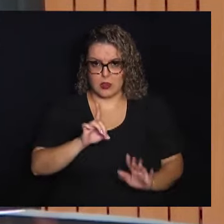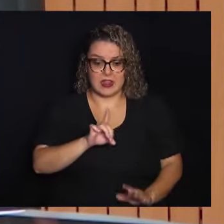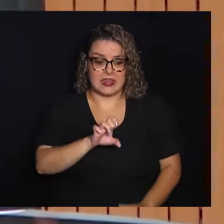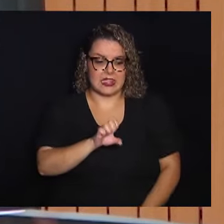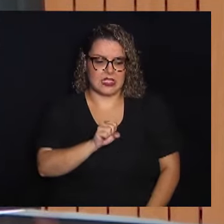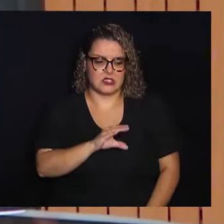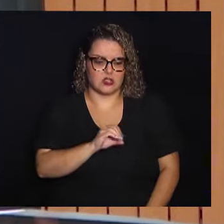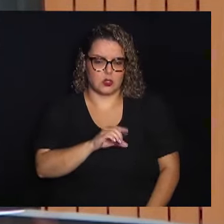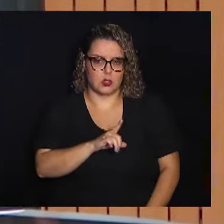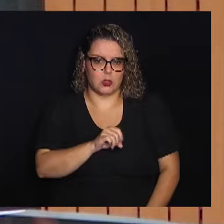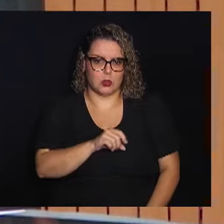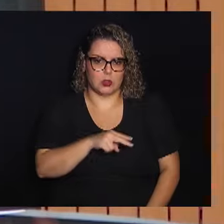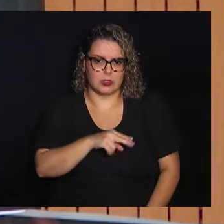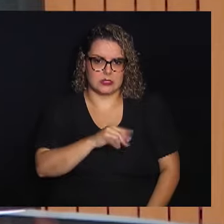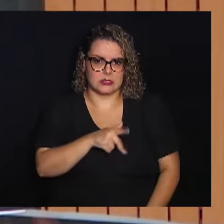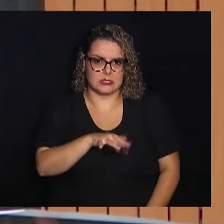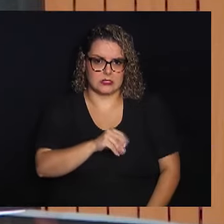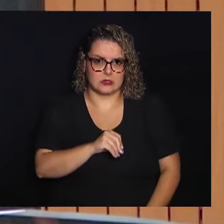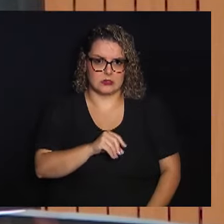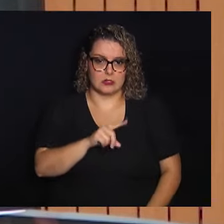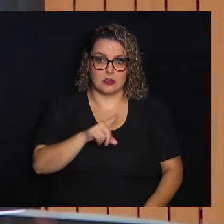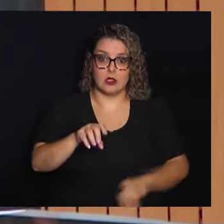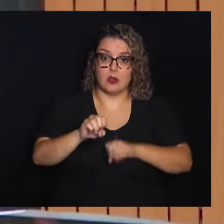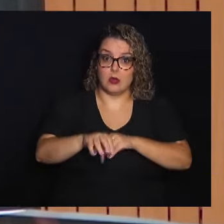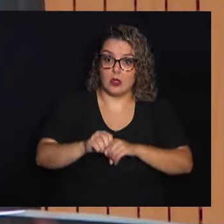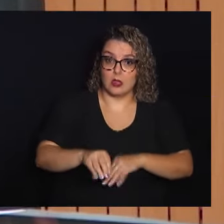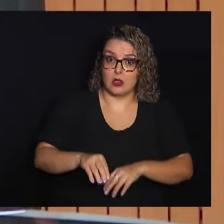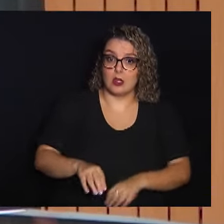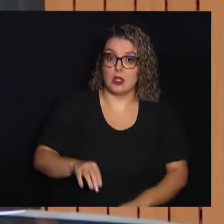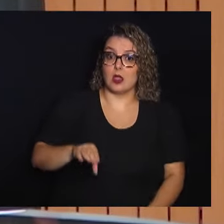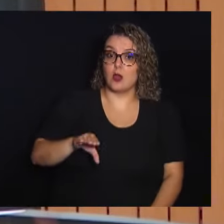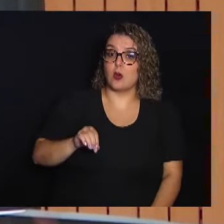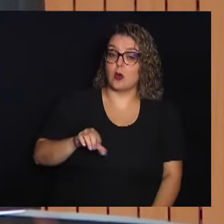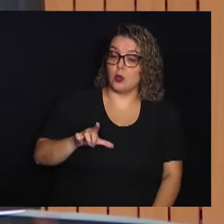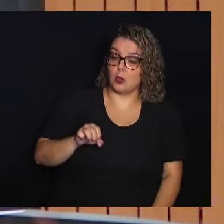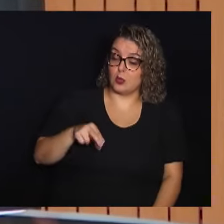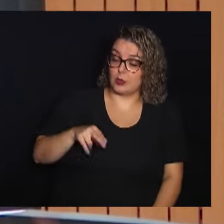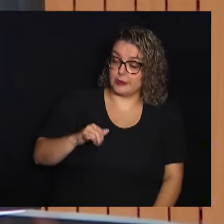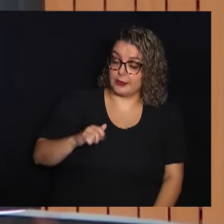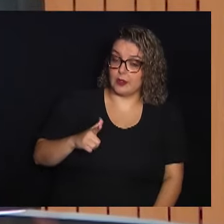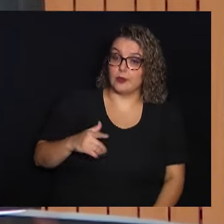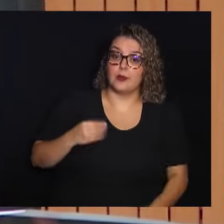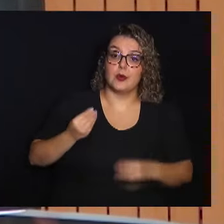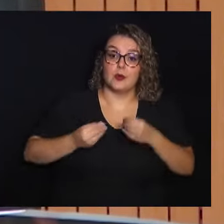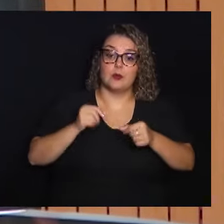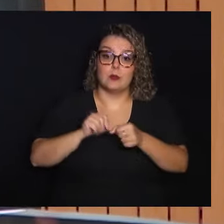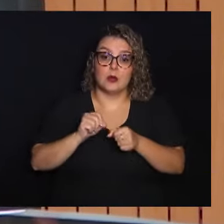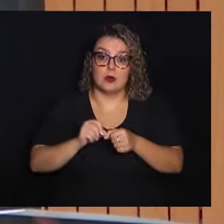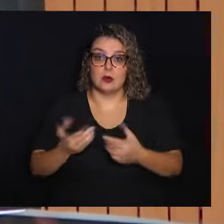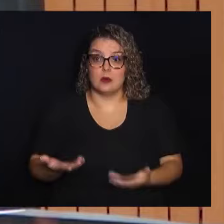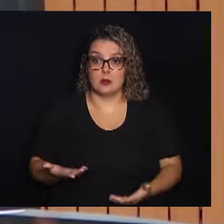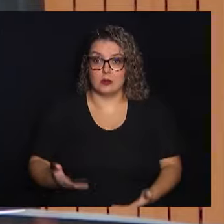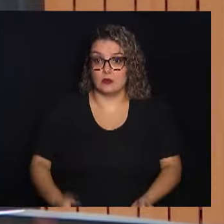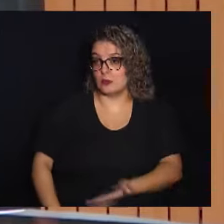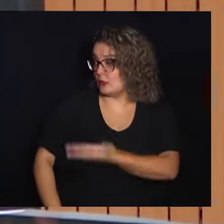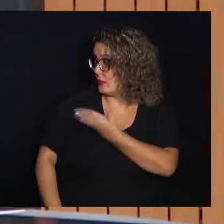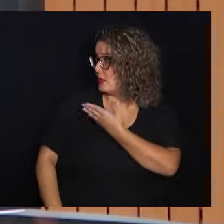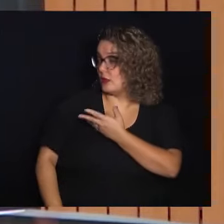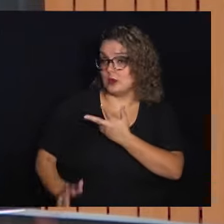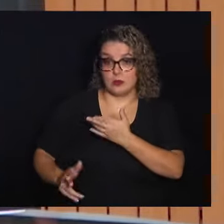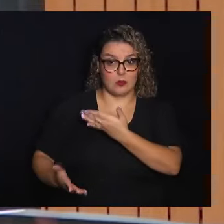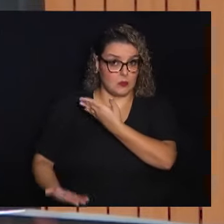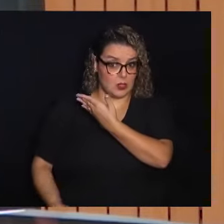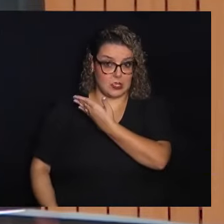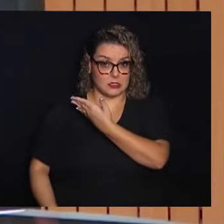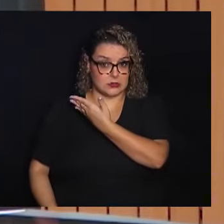mais descolonização é educação decolonial e como que a gente faz isso pegando